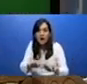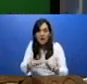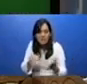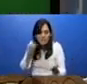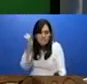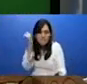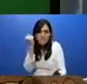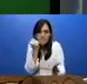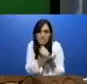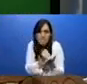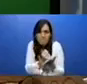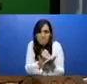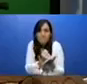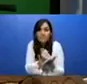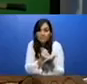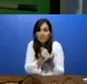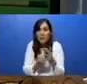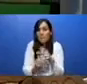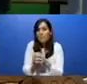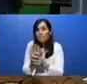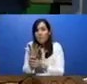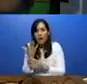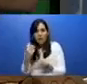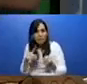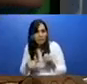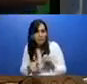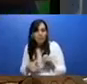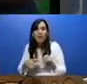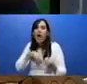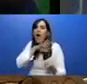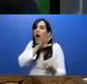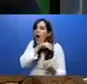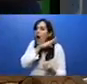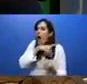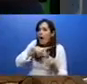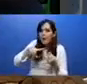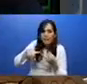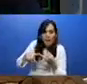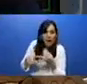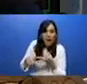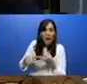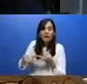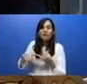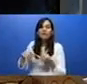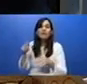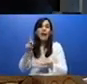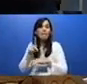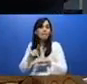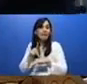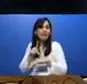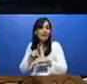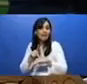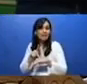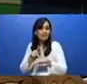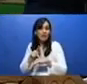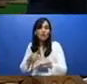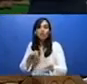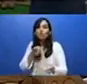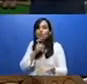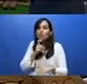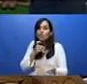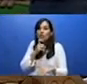por plantas, pode ser por animais, tá? Em rochas, no gelo ou em âmbar. Âmbar